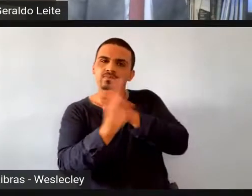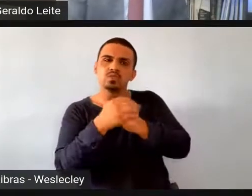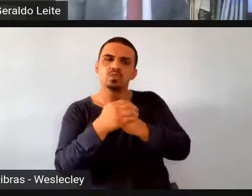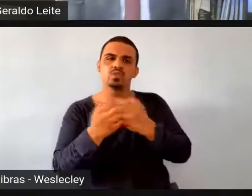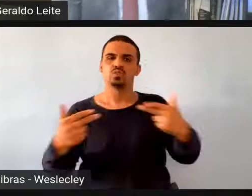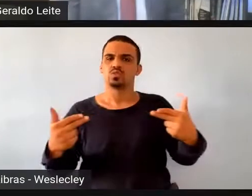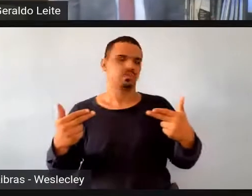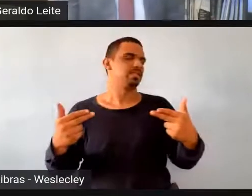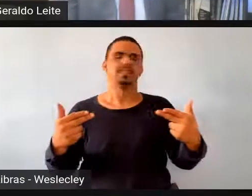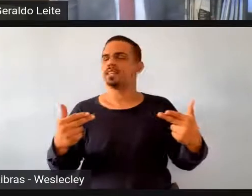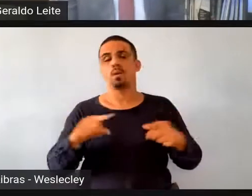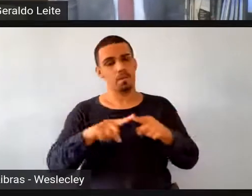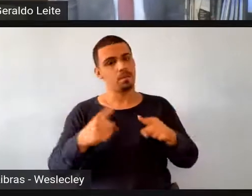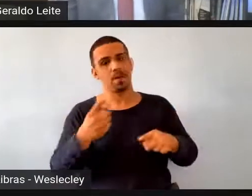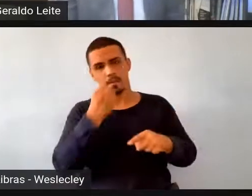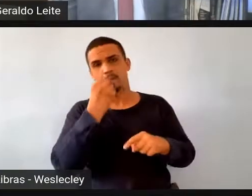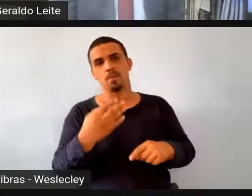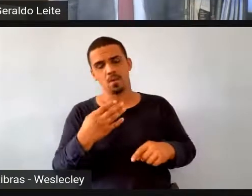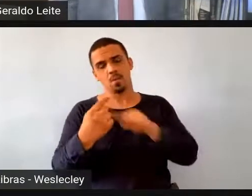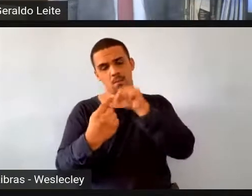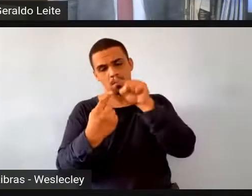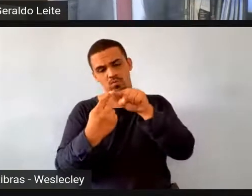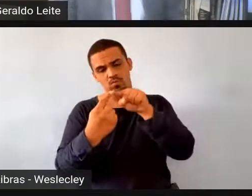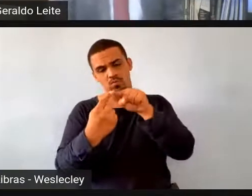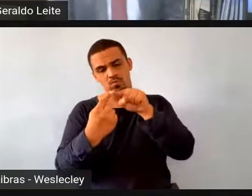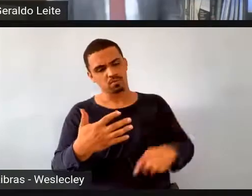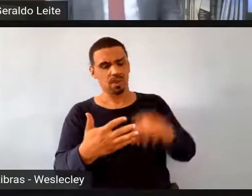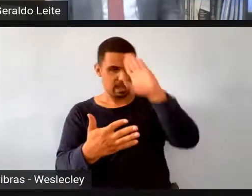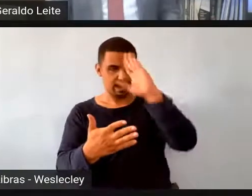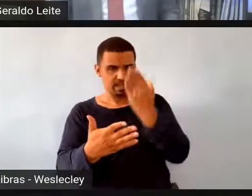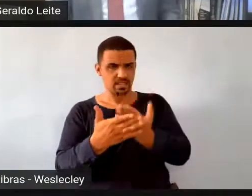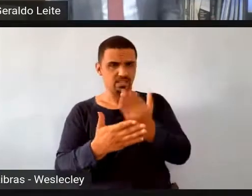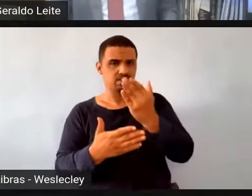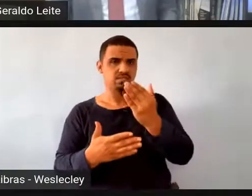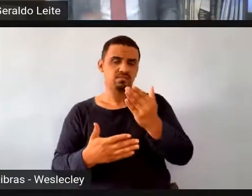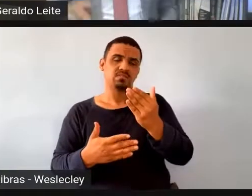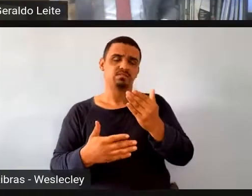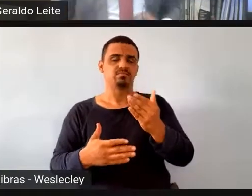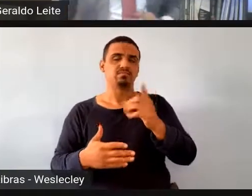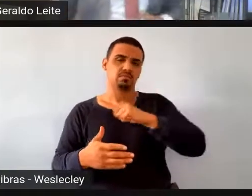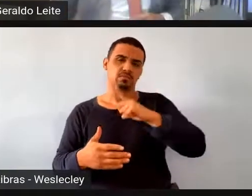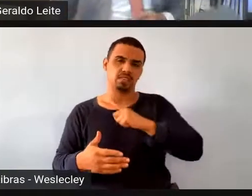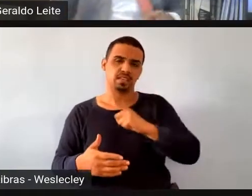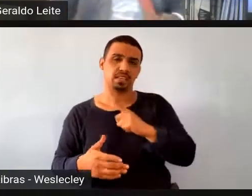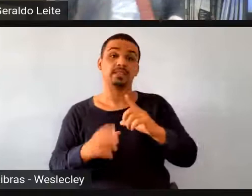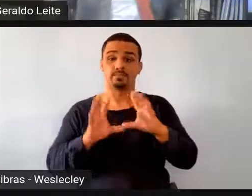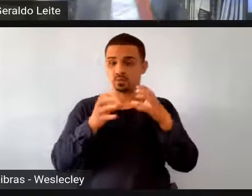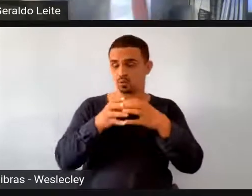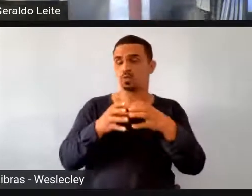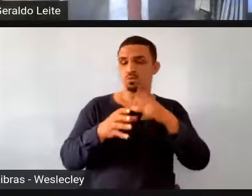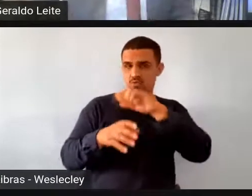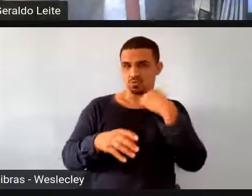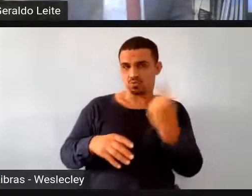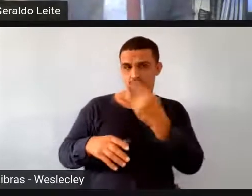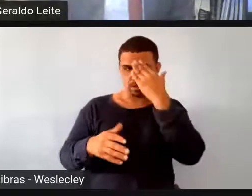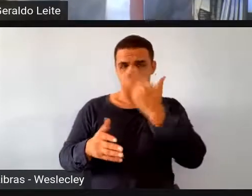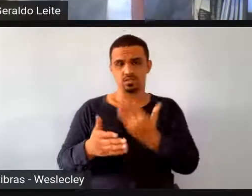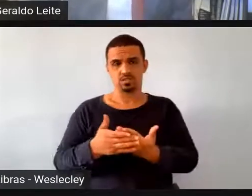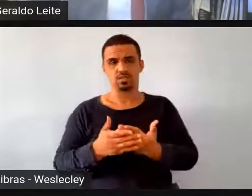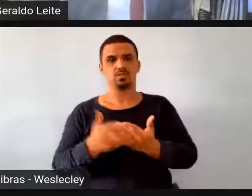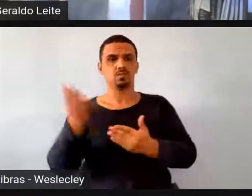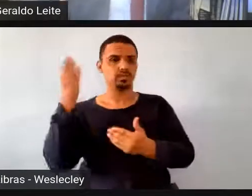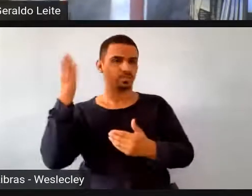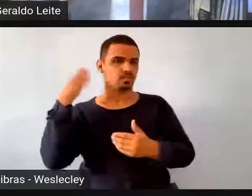para acreditar, e muitos de nós que estudamos financiamento acreditamos, que a grande explosão de gastos que aconteceu na primeira